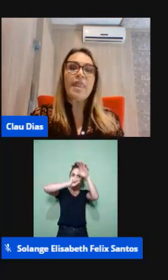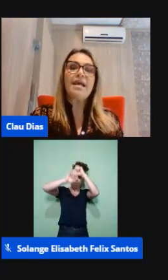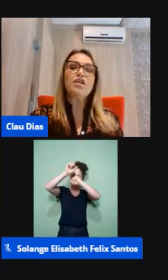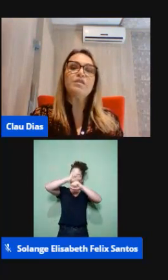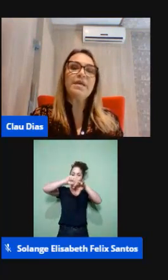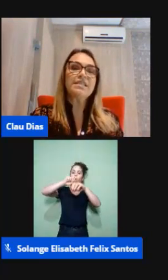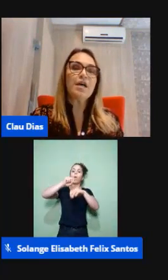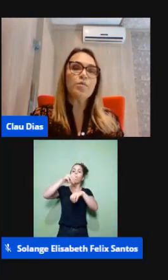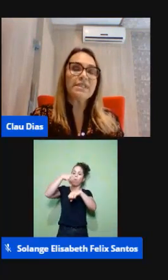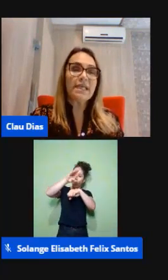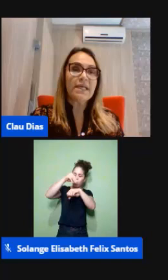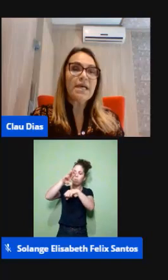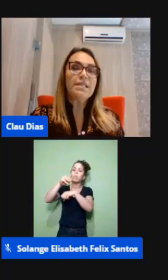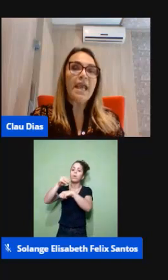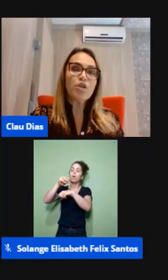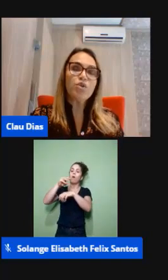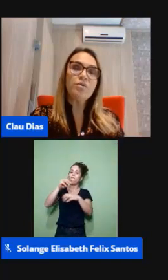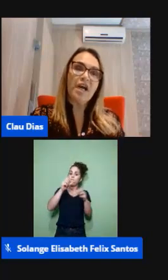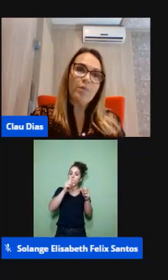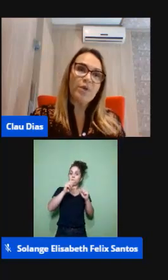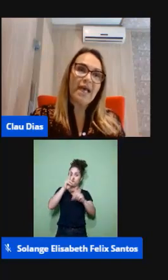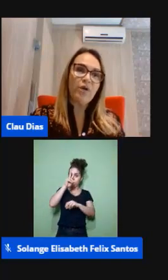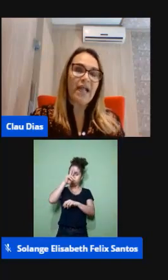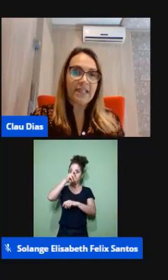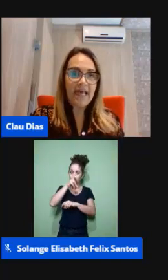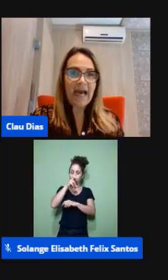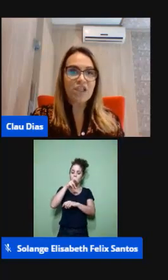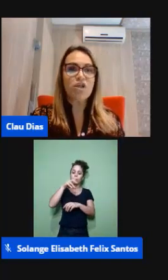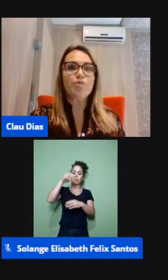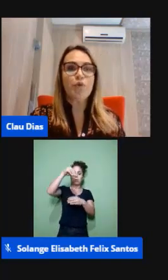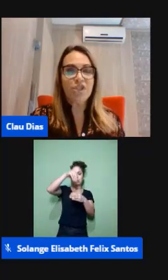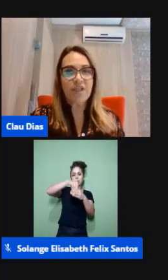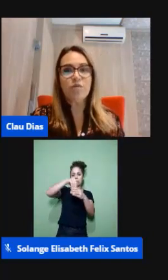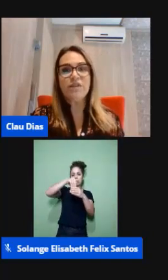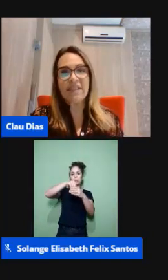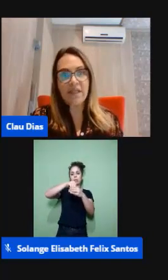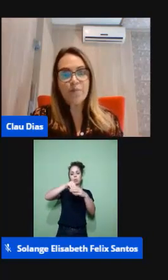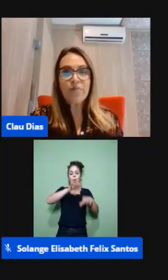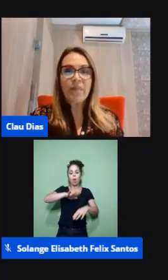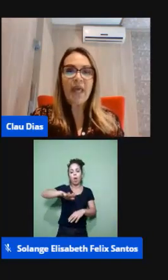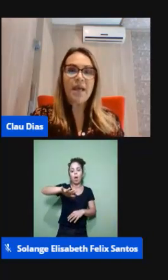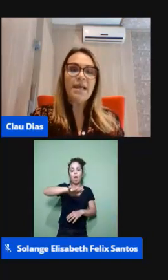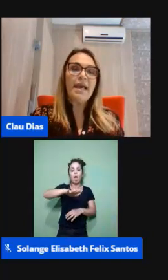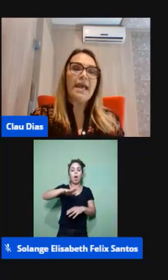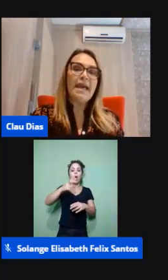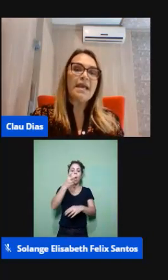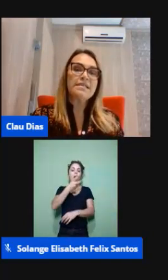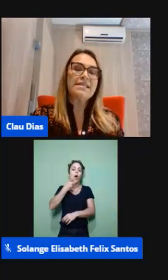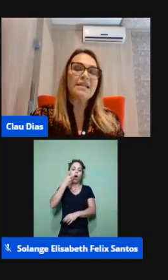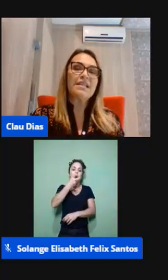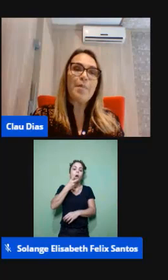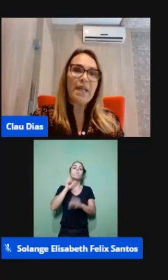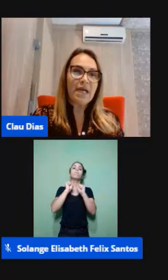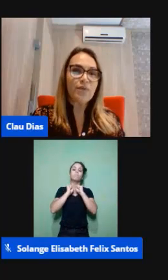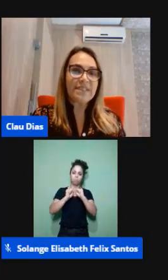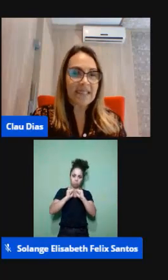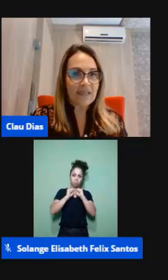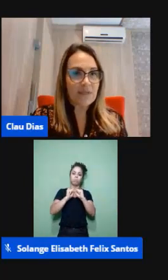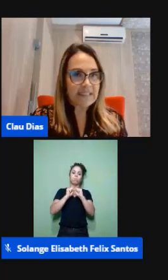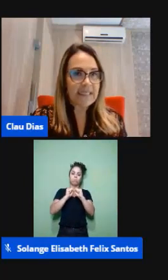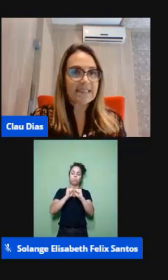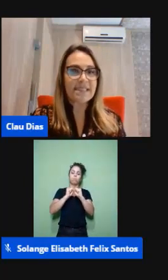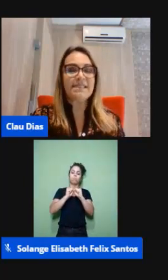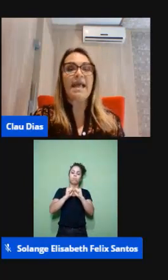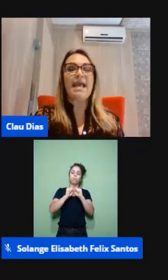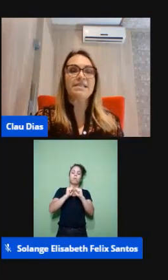poderoso, né? Nós pensamos que dentro do campo da oralidade, nós podíamos, sim, né, estar trabalhando a